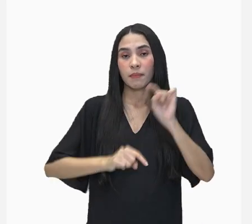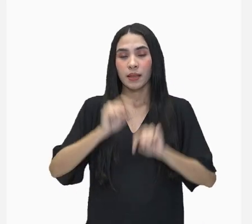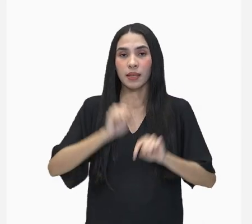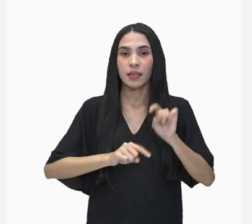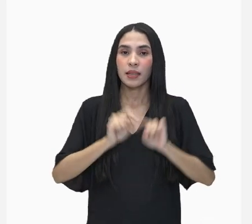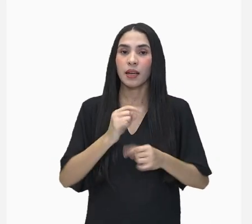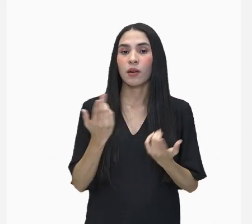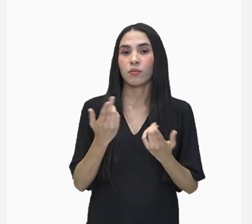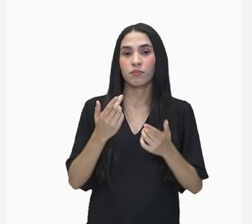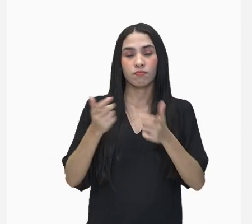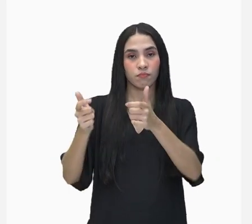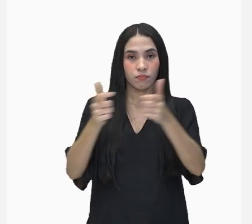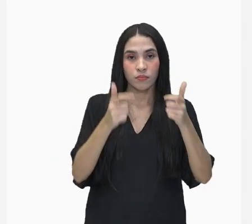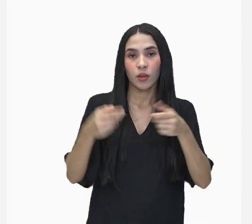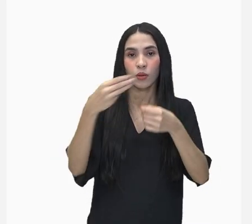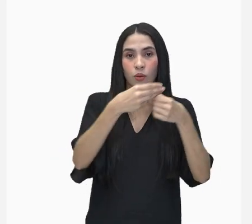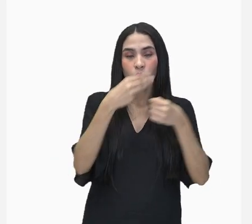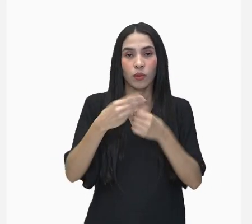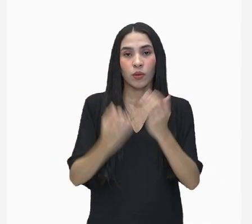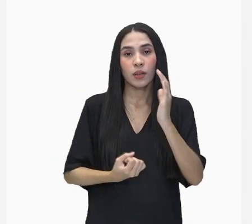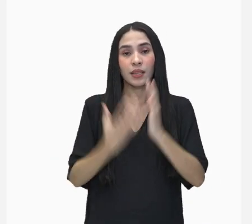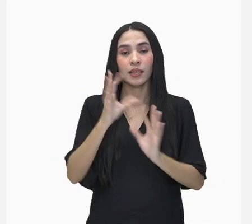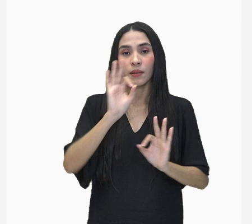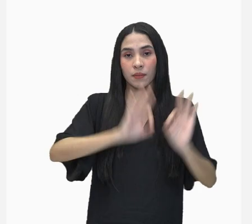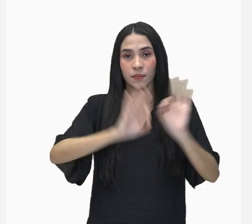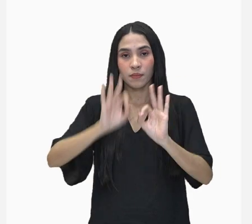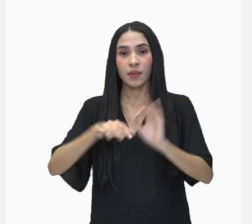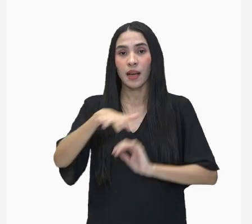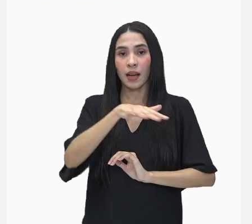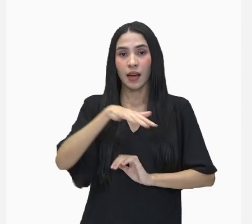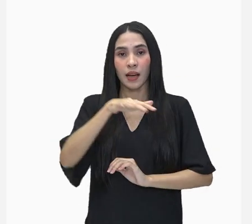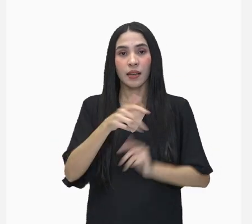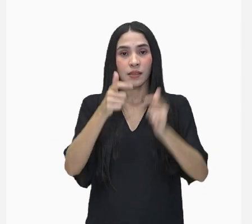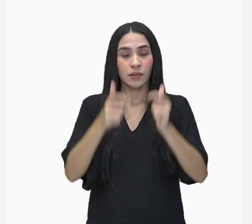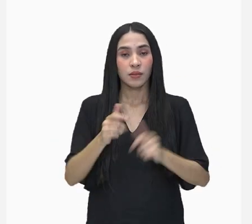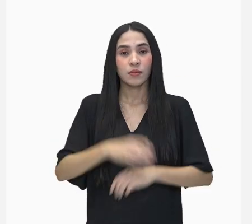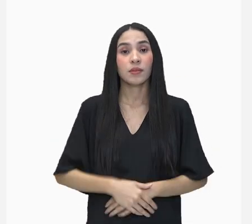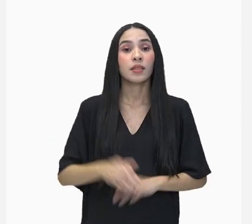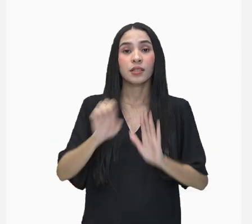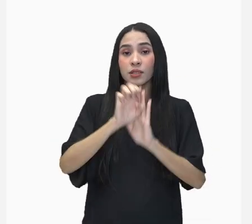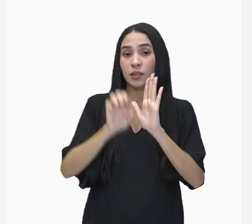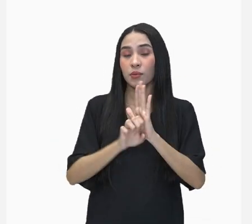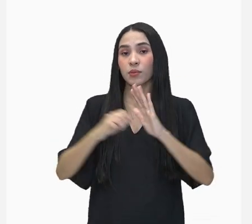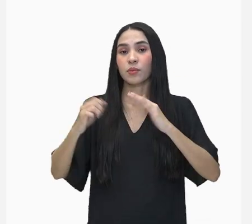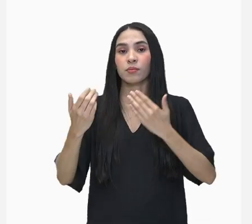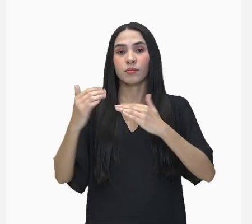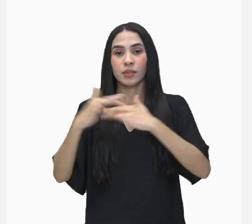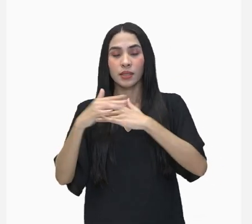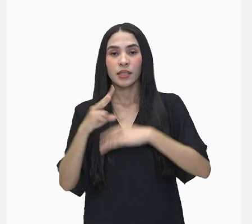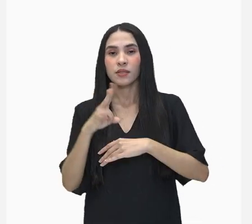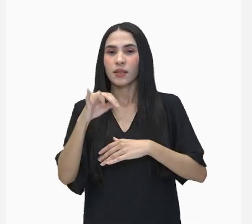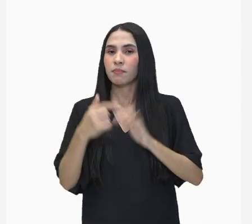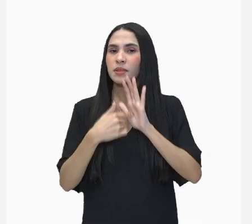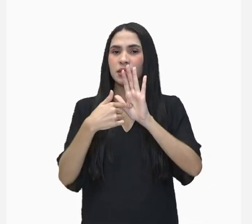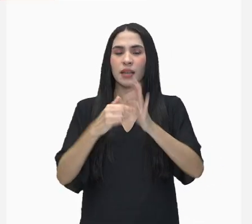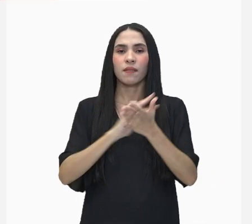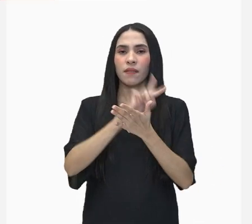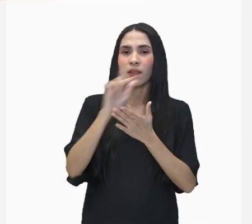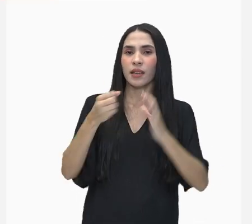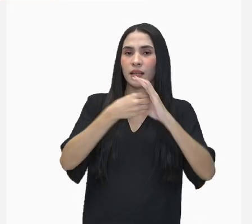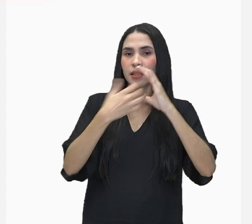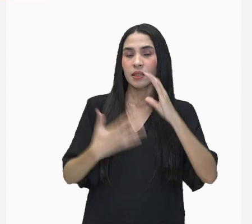para que os municípios elaborem e implementem seus planos setoriais. Então, o Estatuto da Cidade, ele traz vários instrumentos